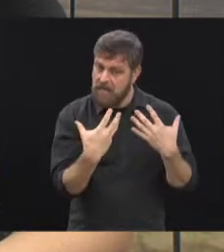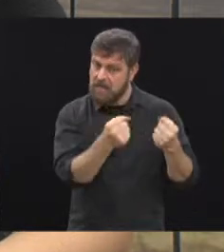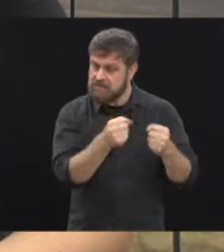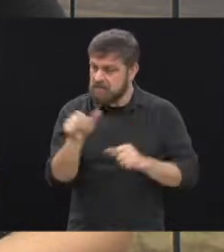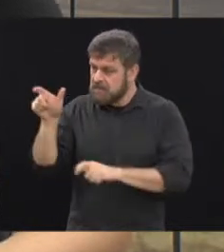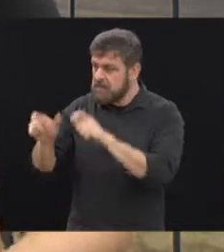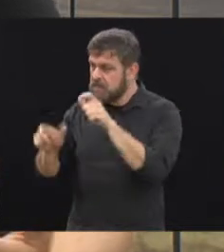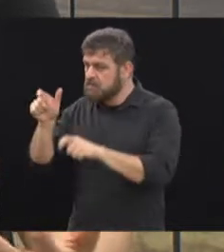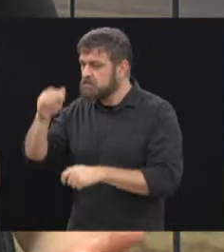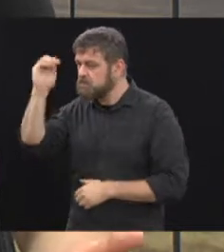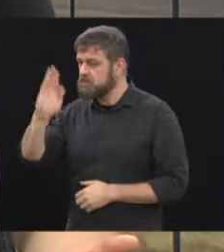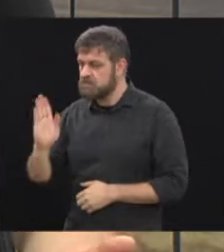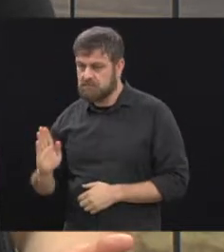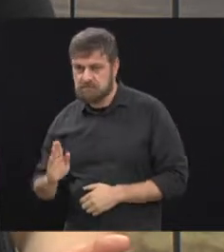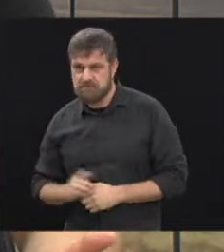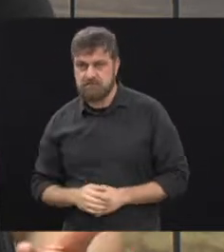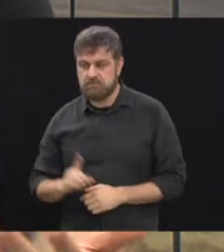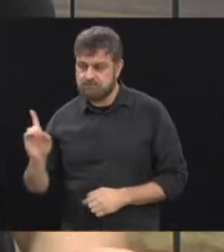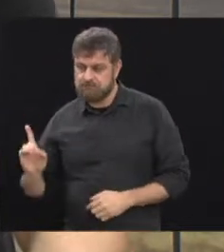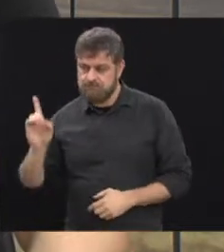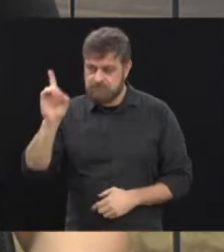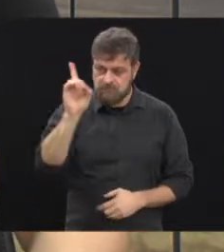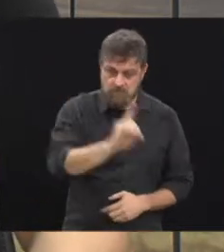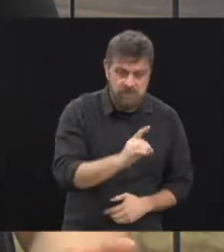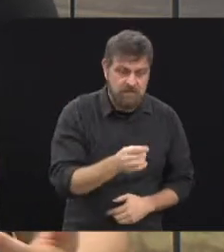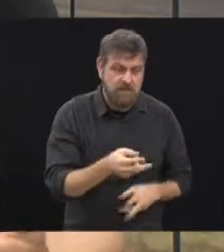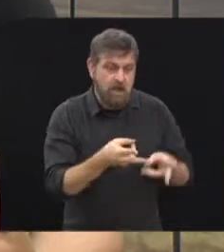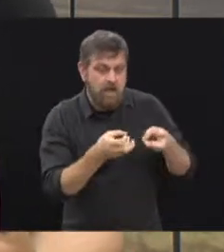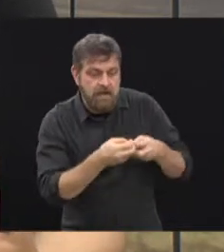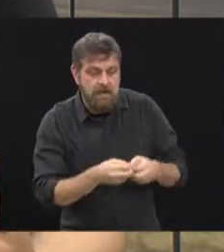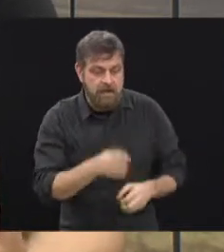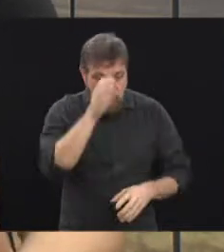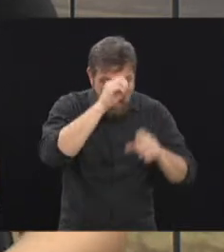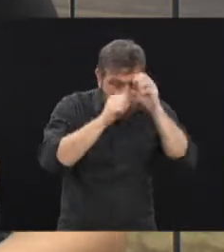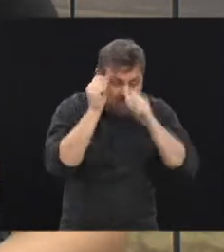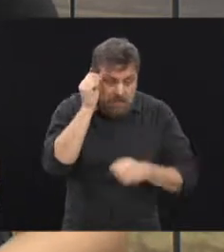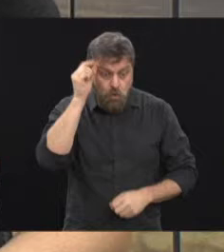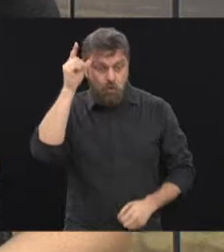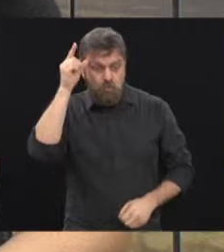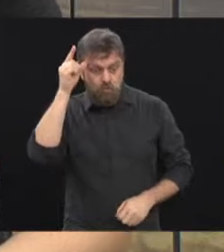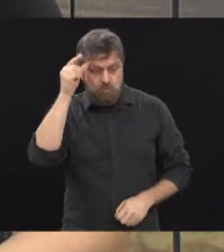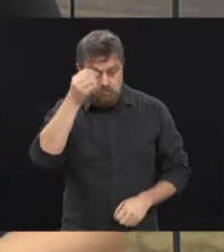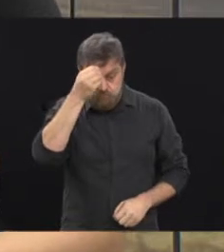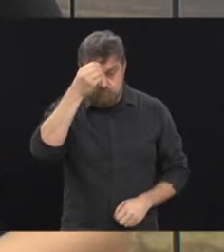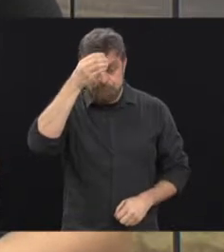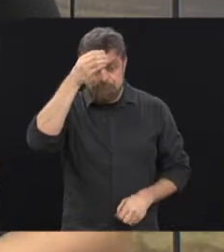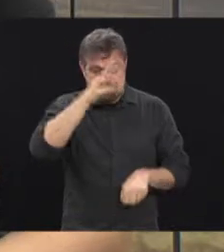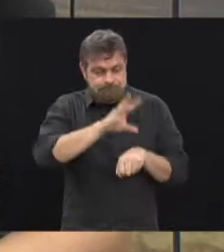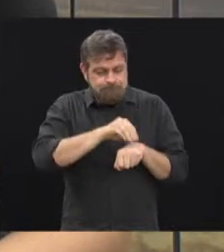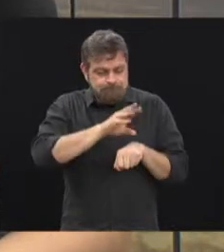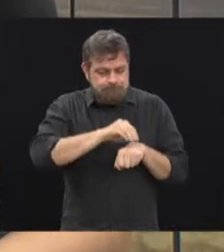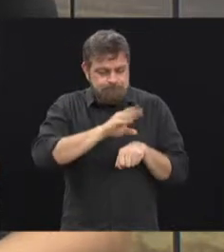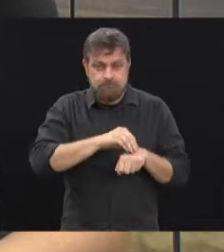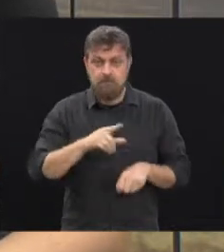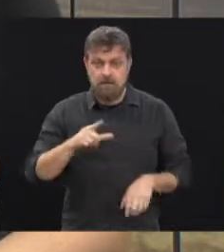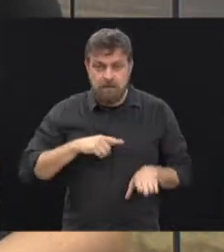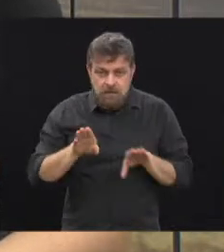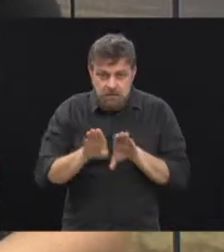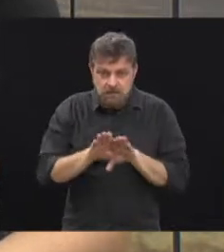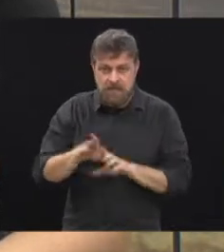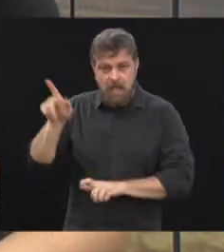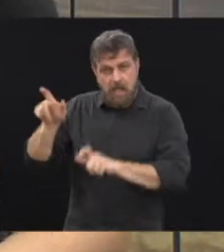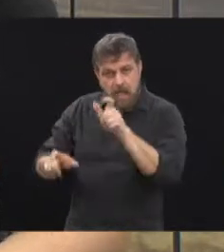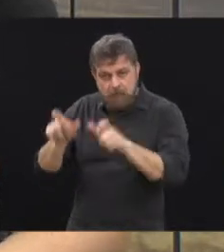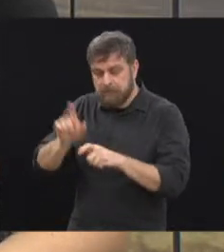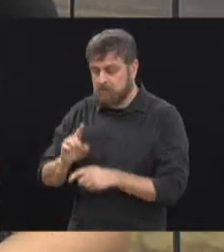assim, com muita sede de aprender, tanto a cultura quanto o conhecimento mesmo. Então, a única coisa é que se a pessoa vai